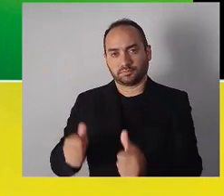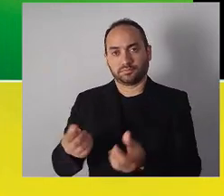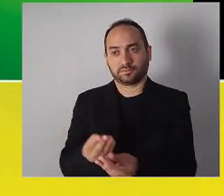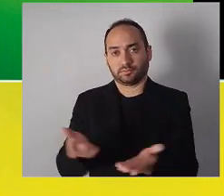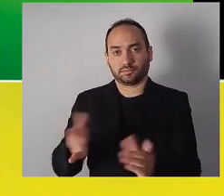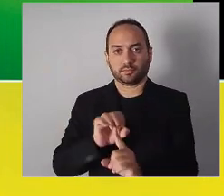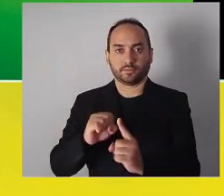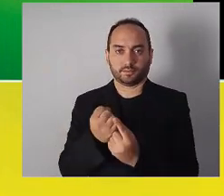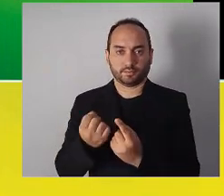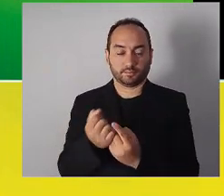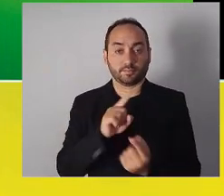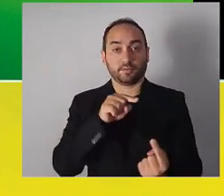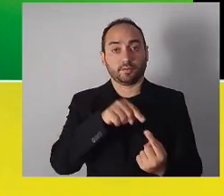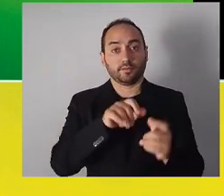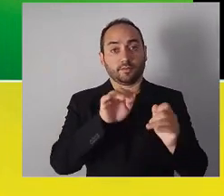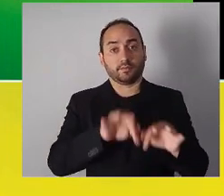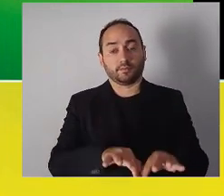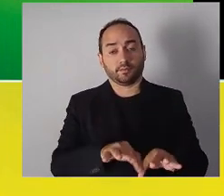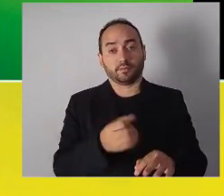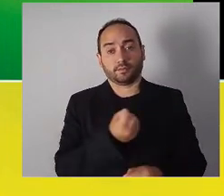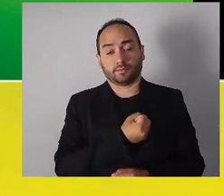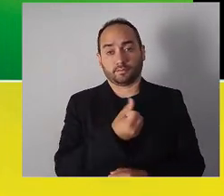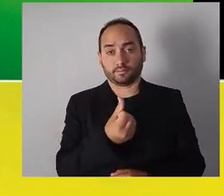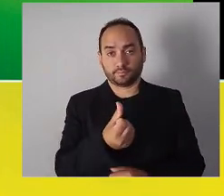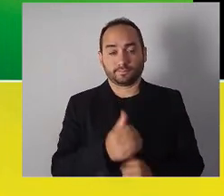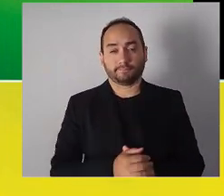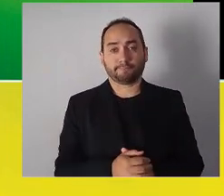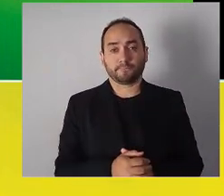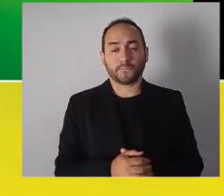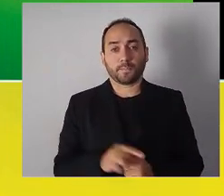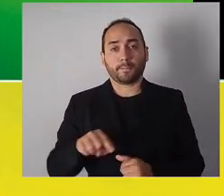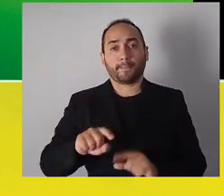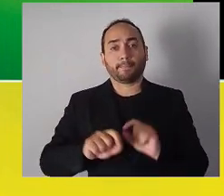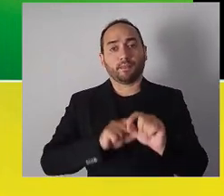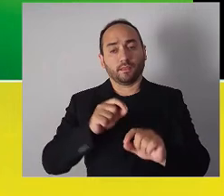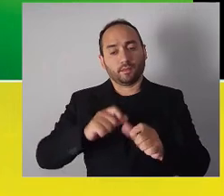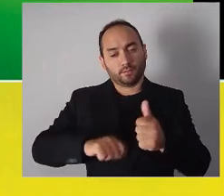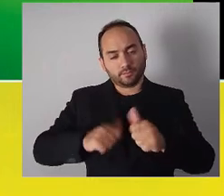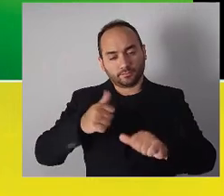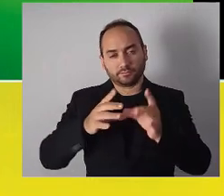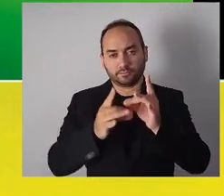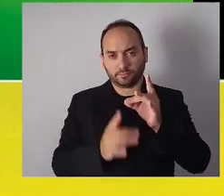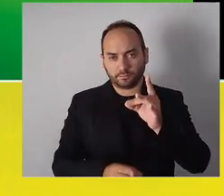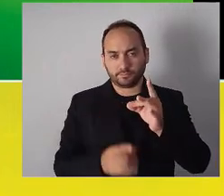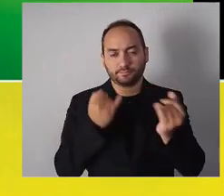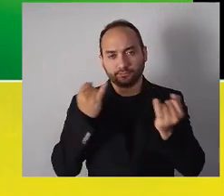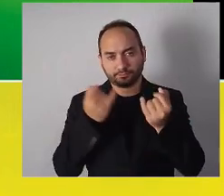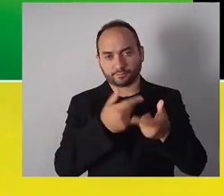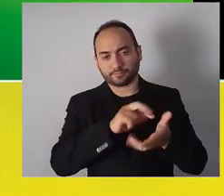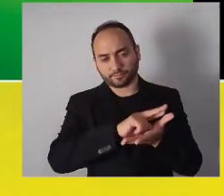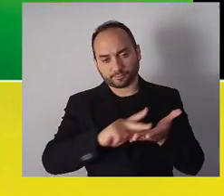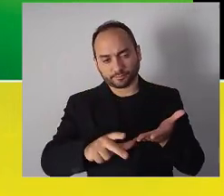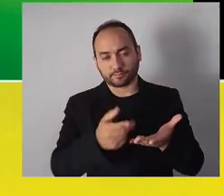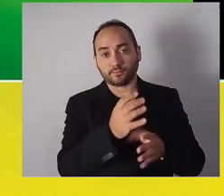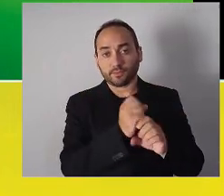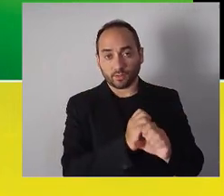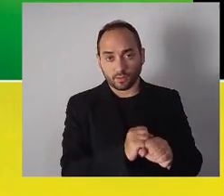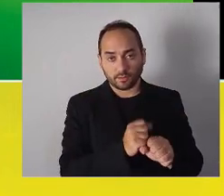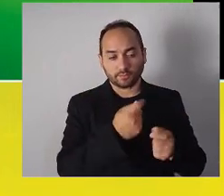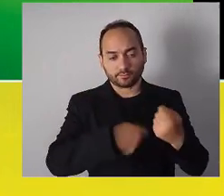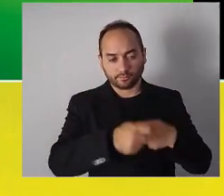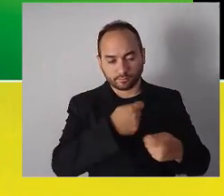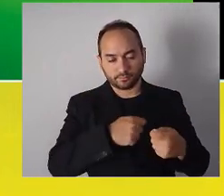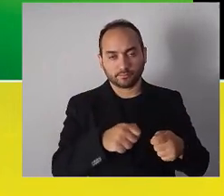sociedade. Por fim, senhor presidente, o sexto capítulo oferece uma análise detalhada das informações orçamentárias, financeiras